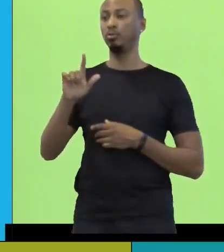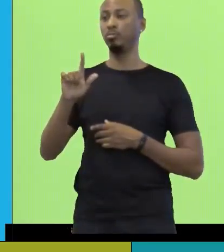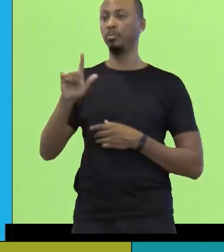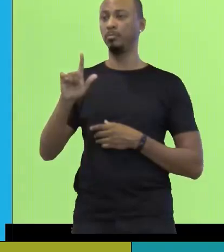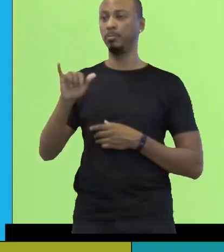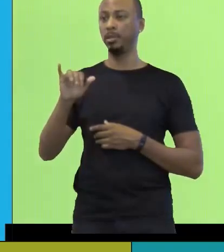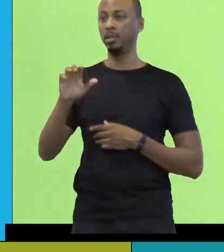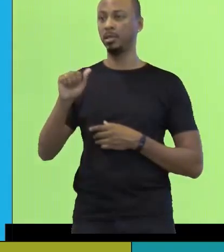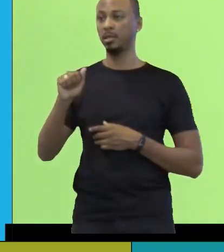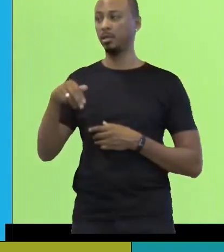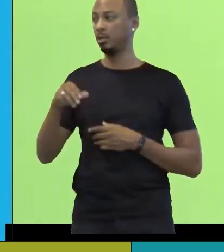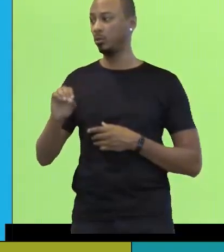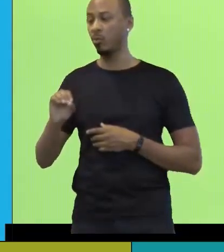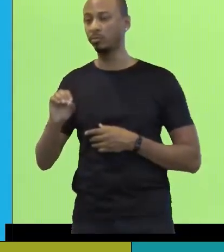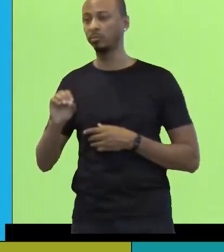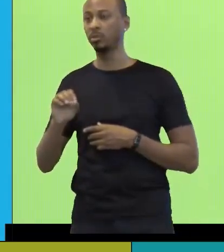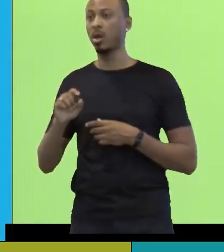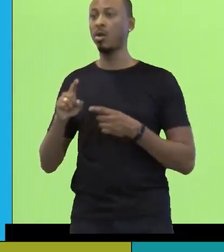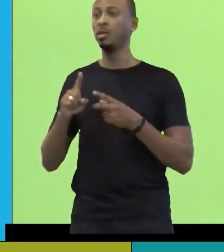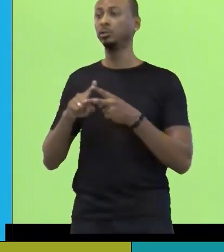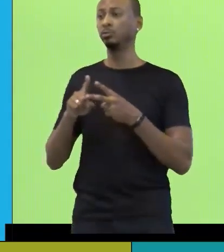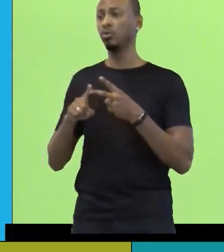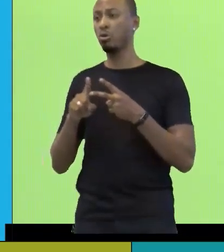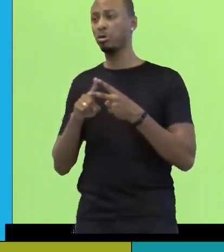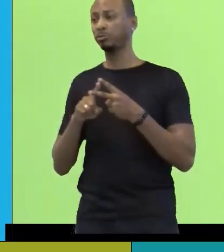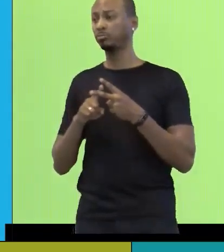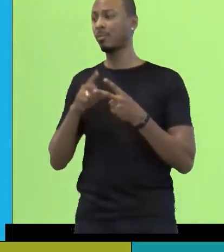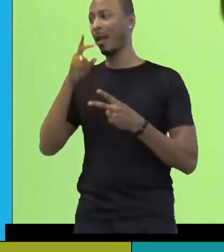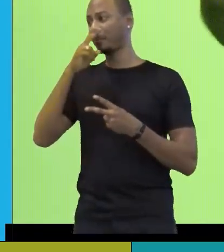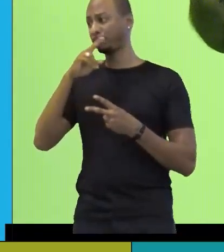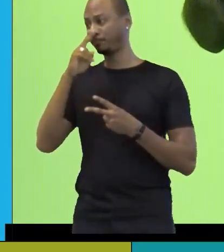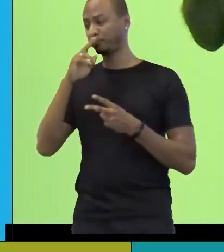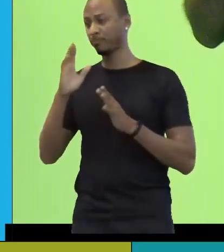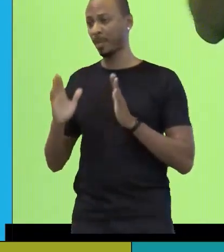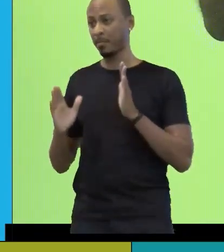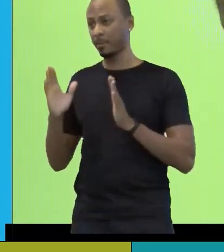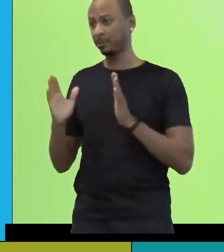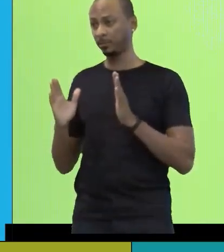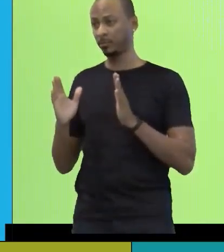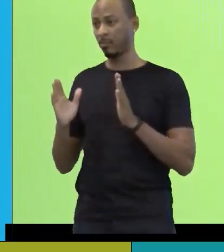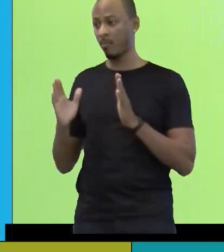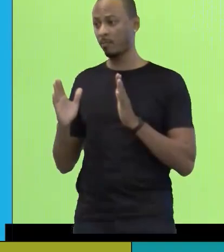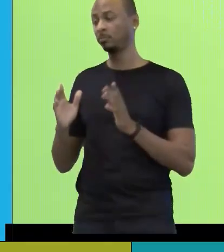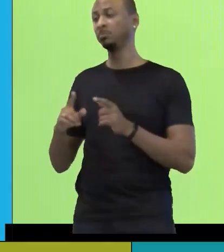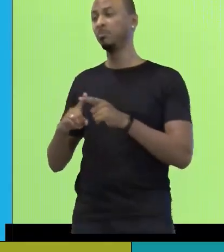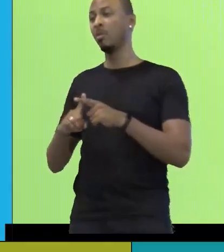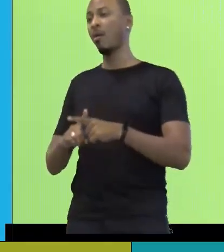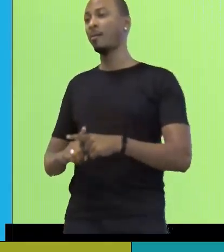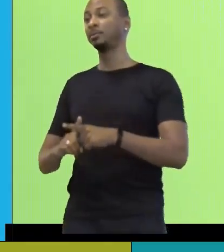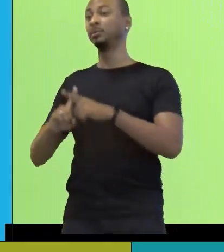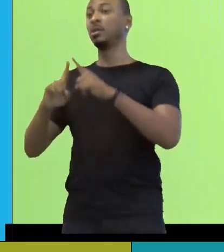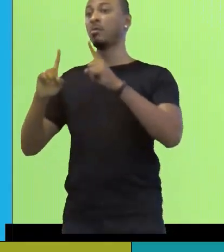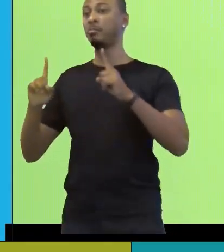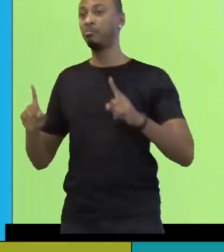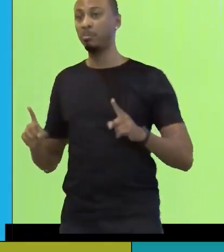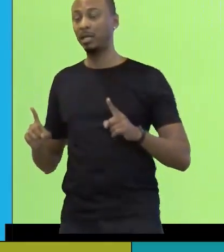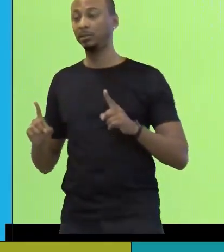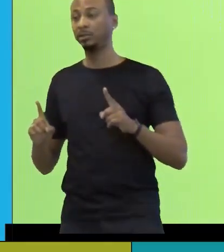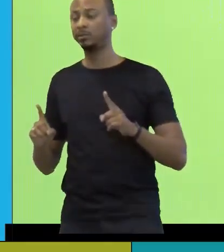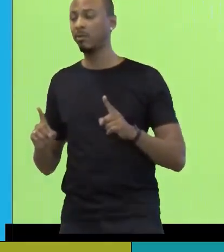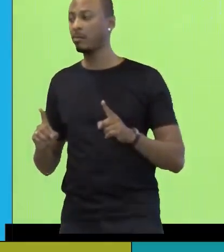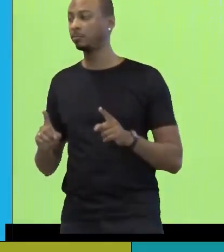foram publicadas ao mesmo tempo, se duas obras foram publicadas na mesma